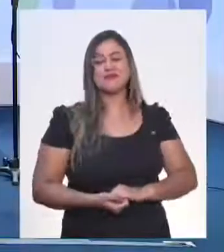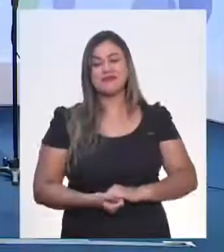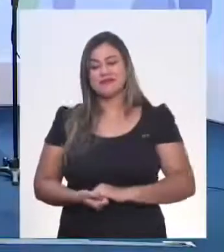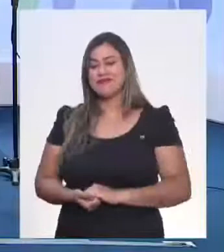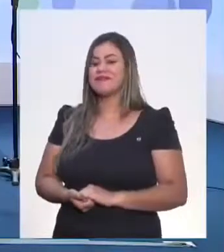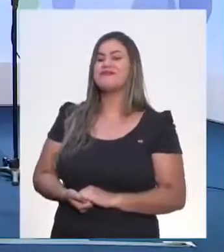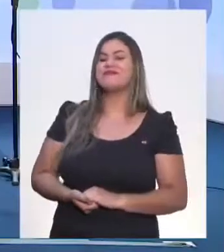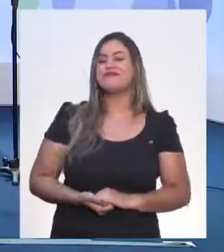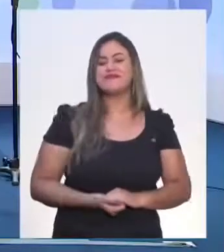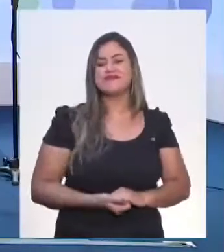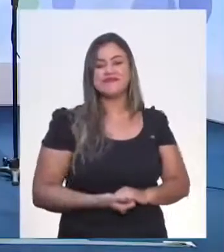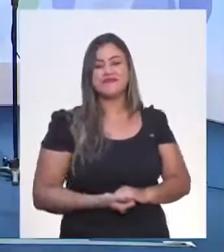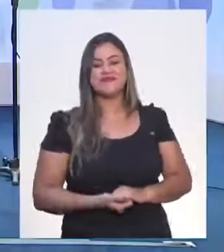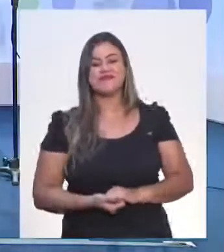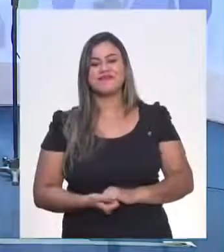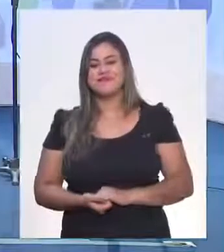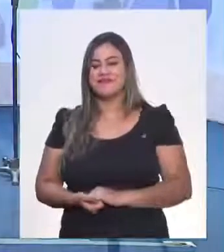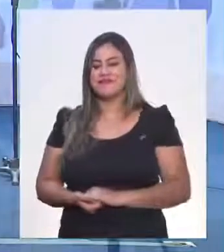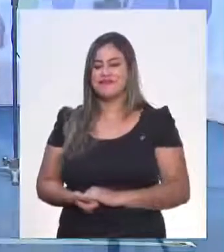eu